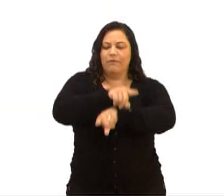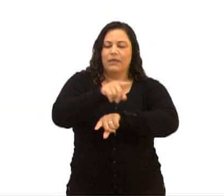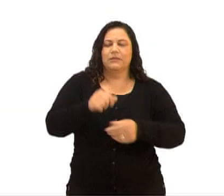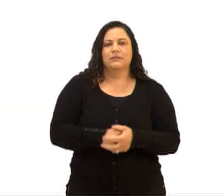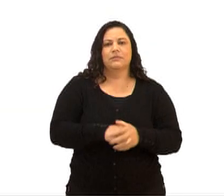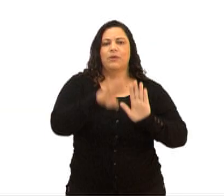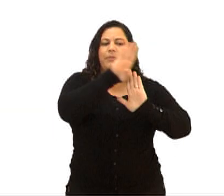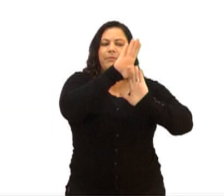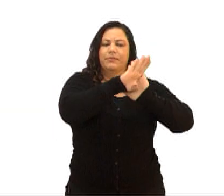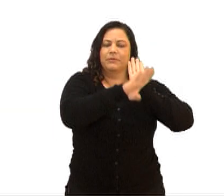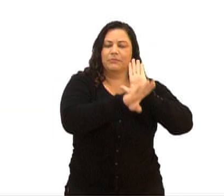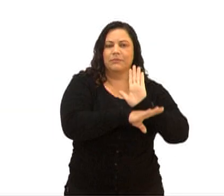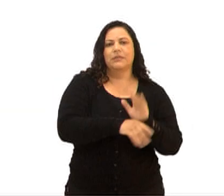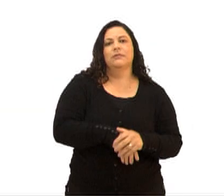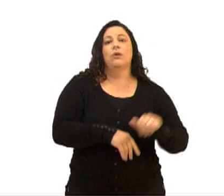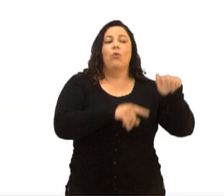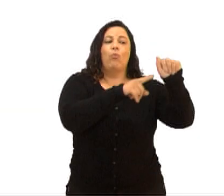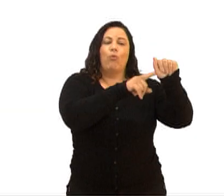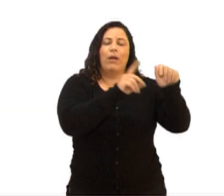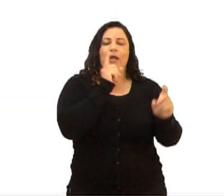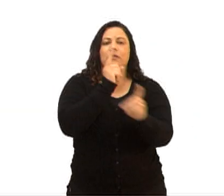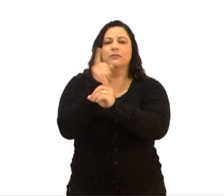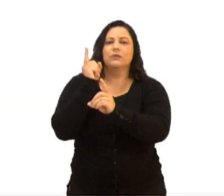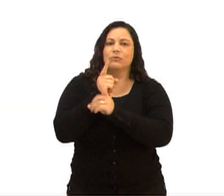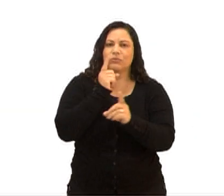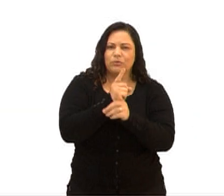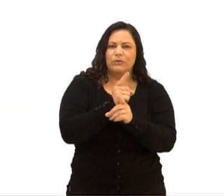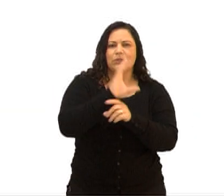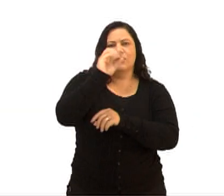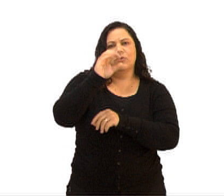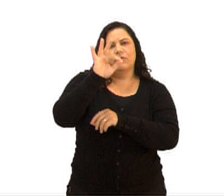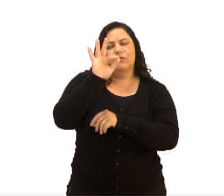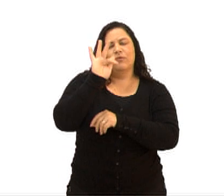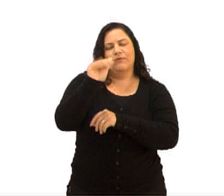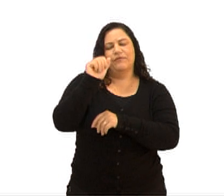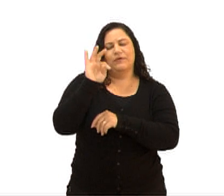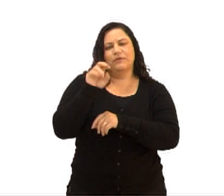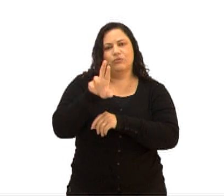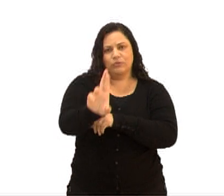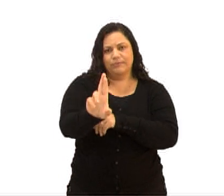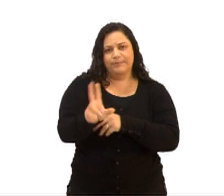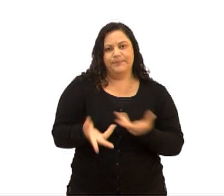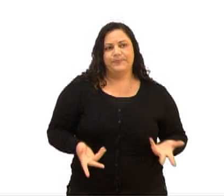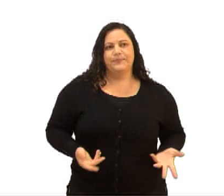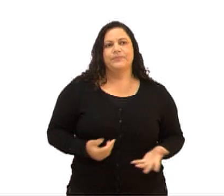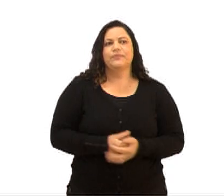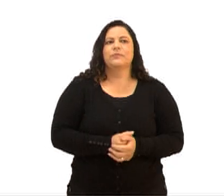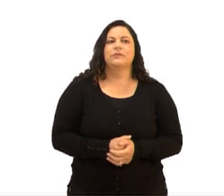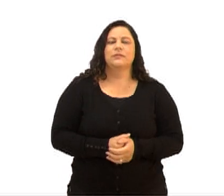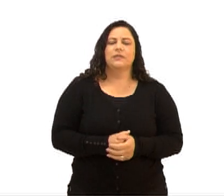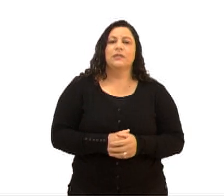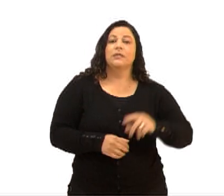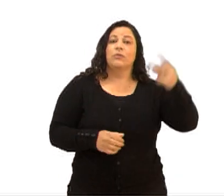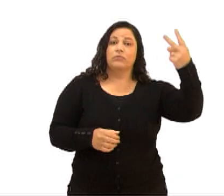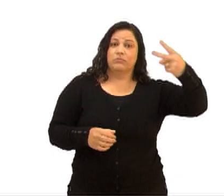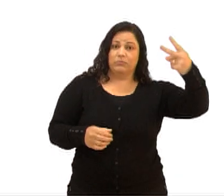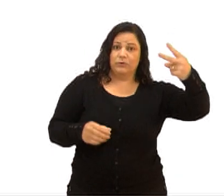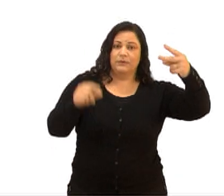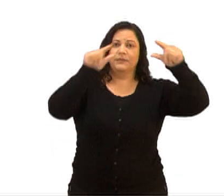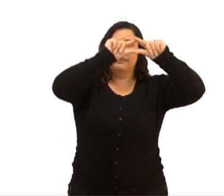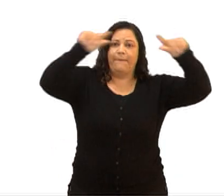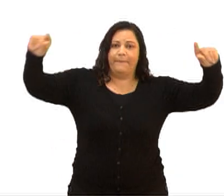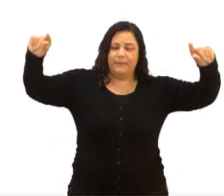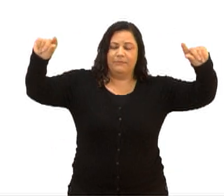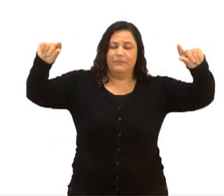Primeiro, vou pegar a matriz A e encontrar os seus cofatores. Então, elemento 2, que está na primeira linha, na